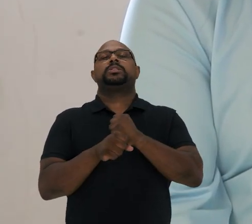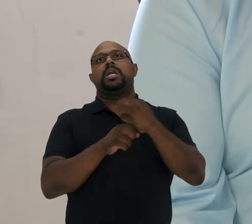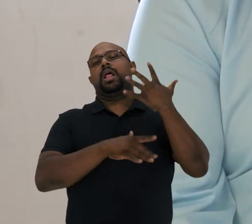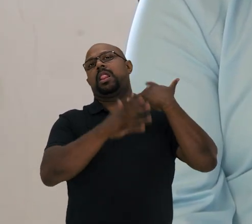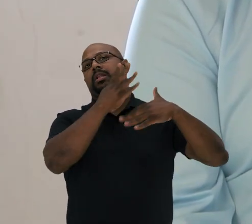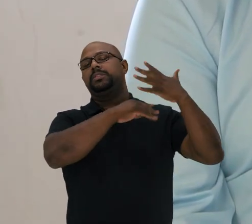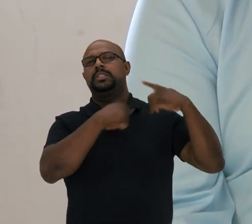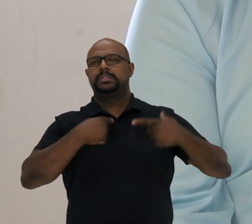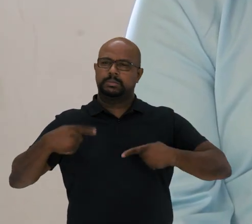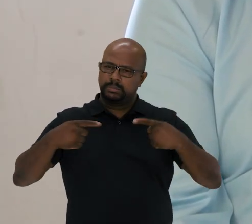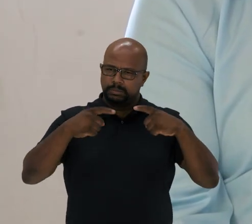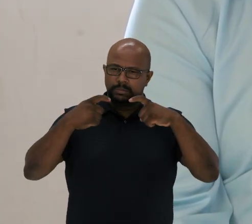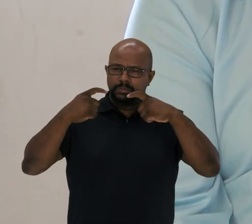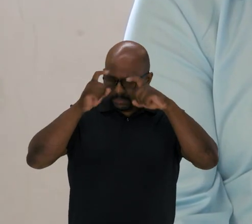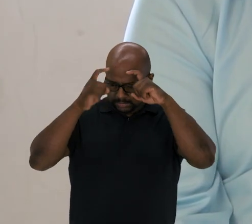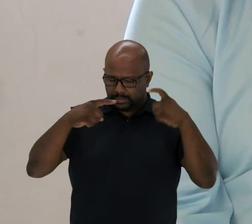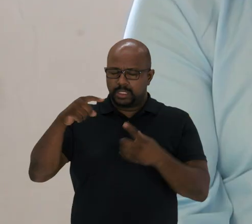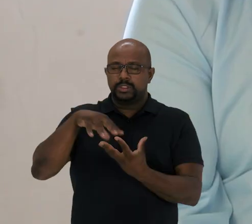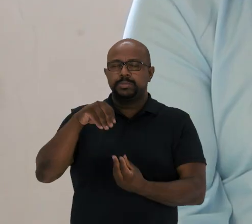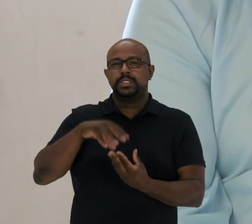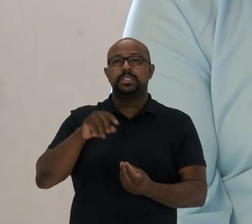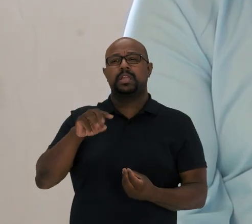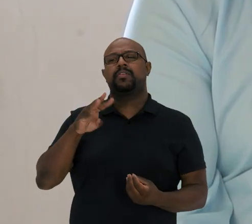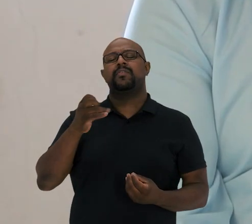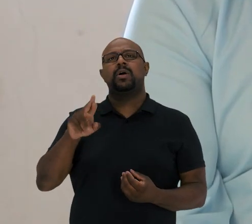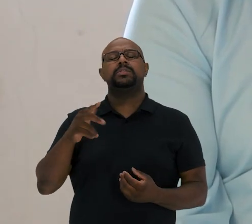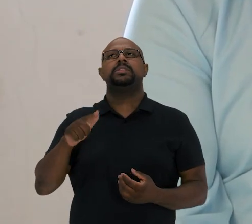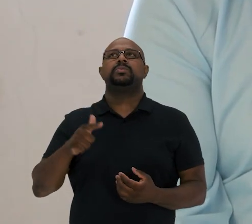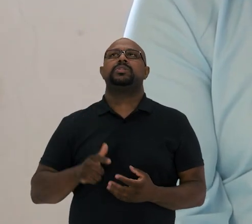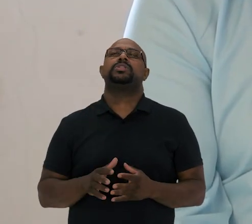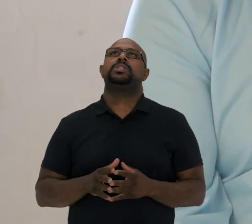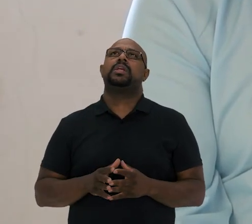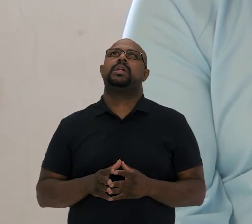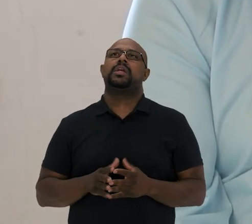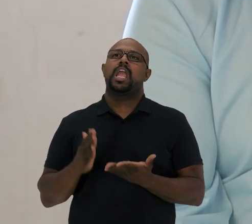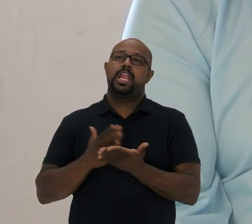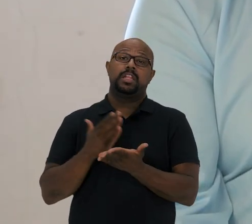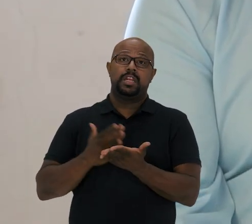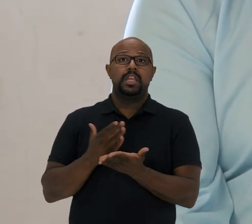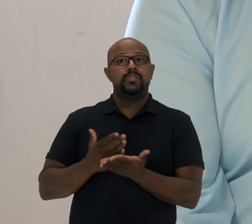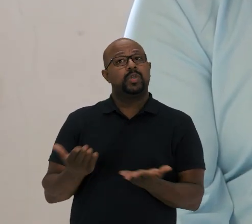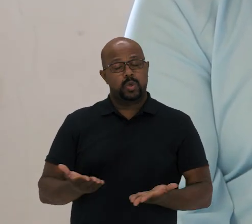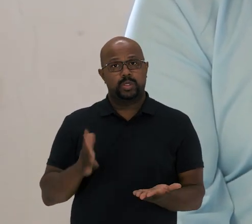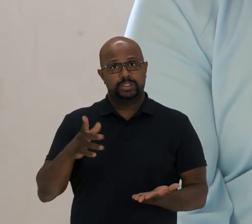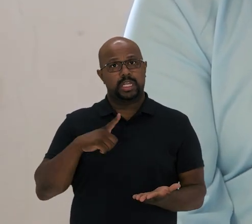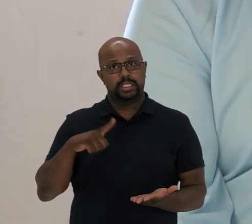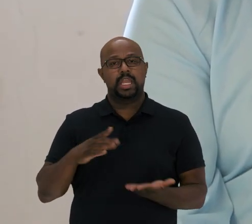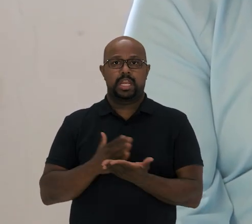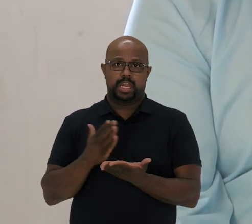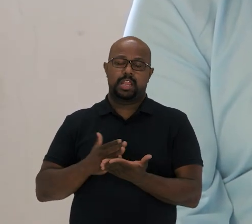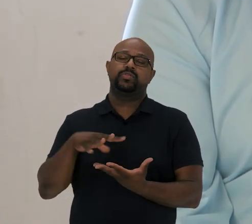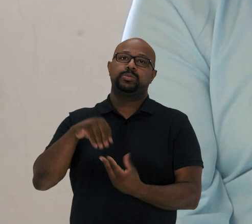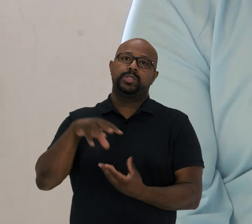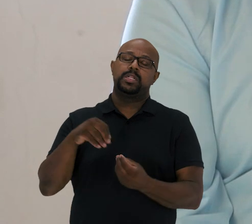atrás, essa discussão espírita. O Walter não tinha em livros que hoje já tem,